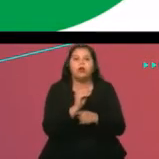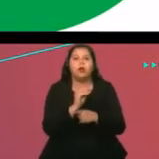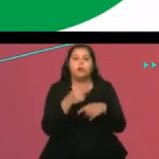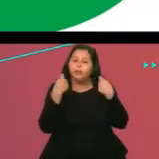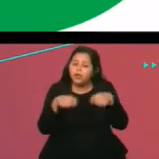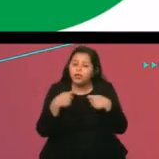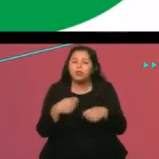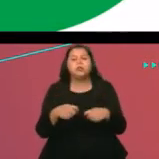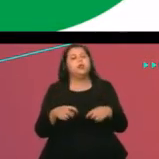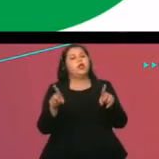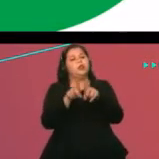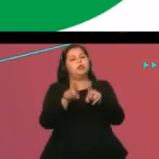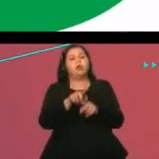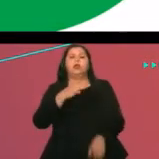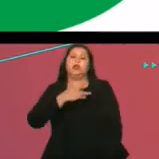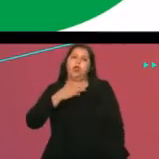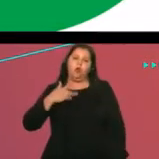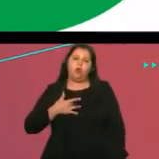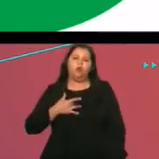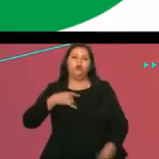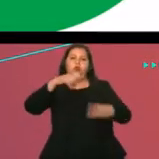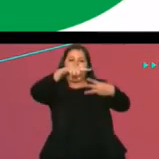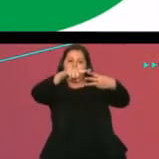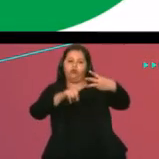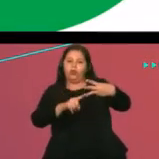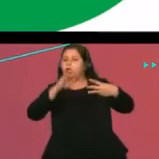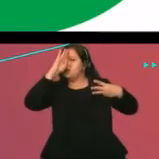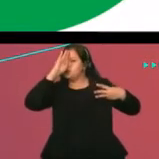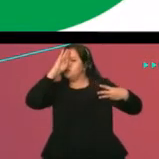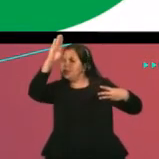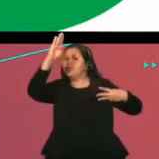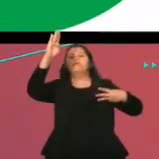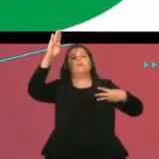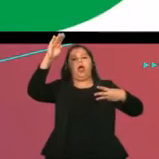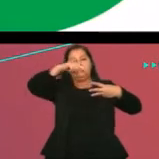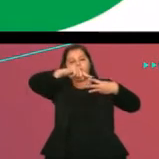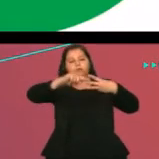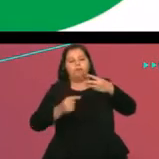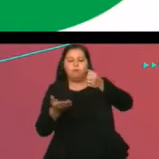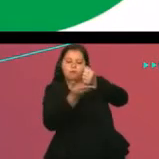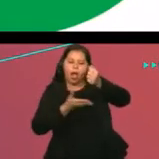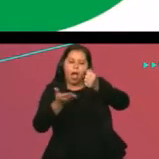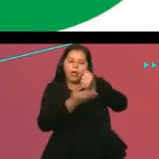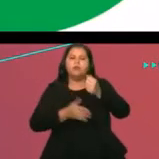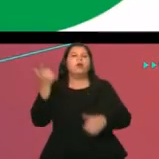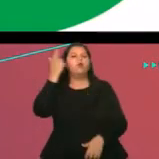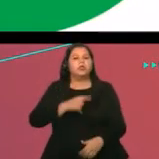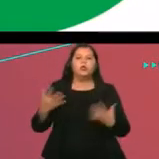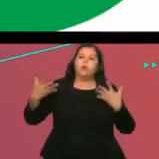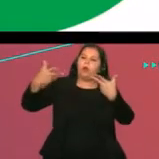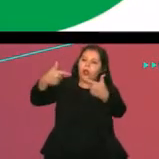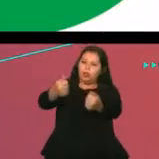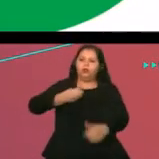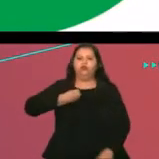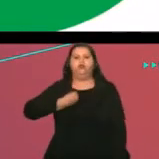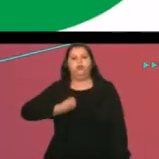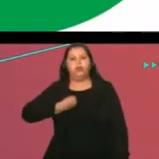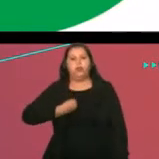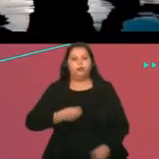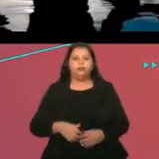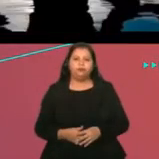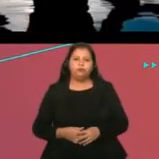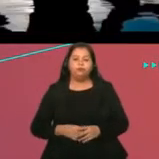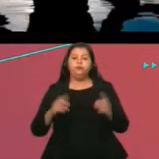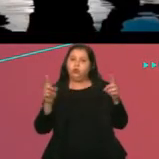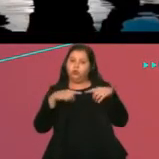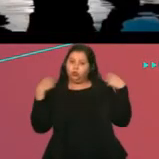e a saúde são esses três grandes pilares da qualidade de vida nós podemos é